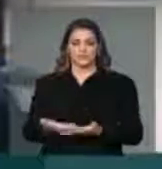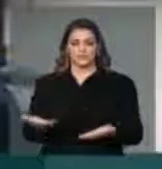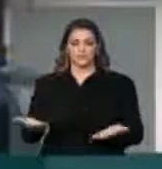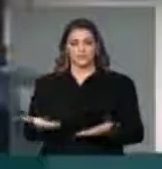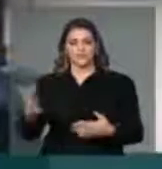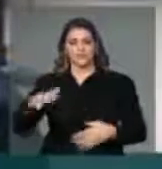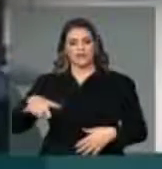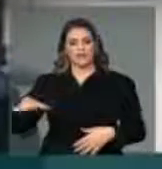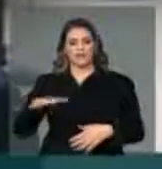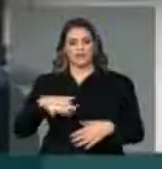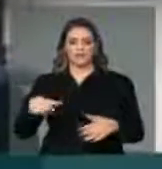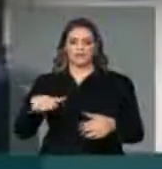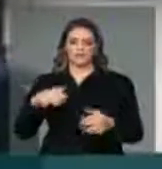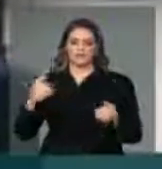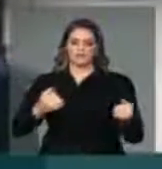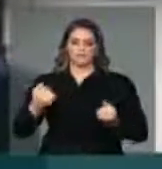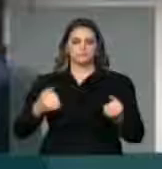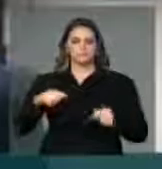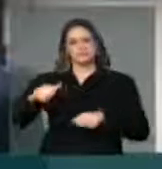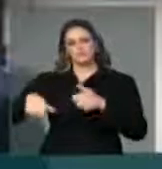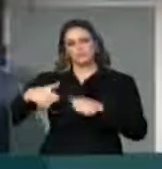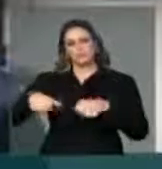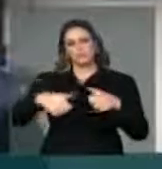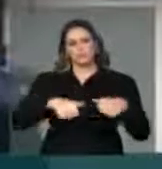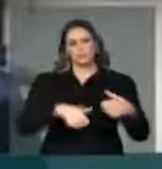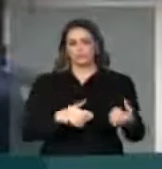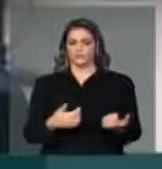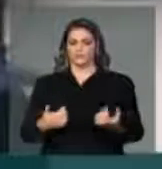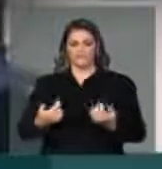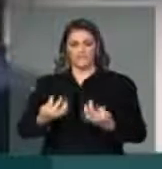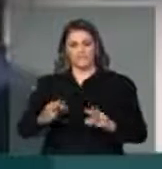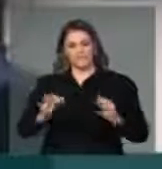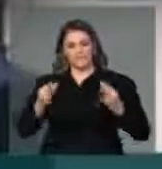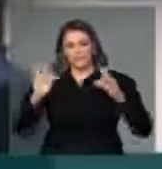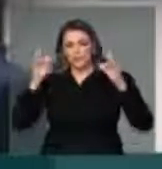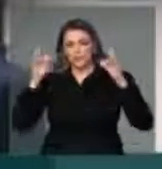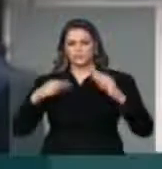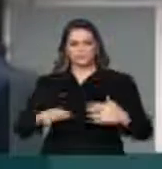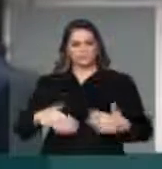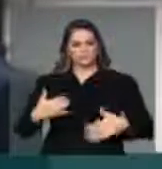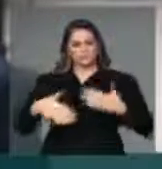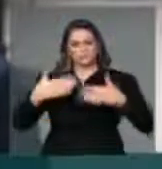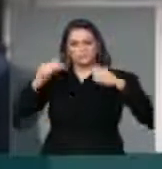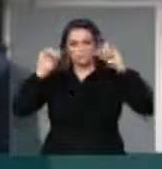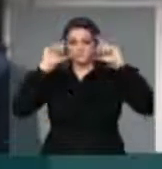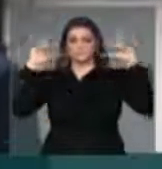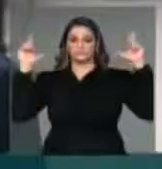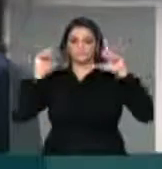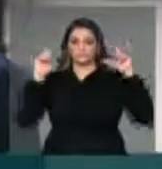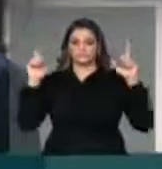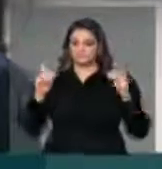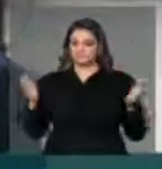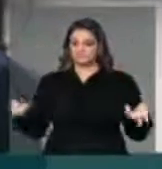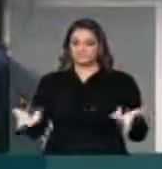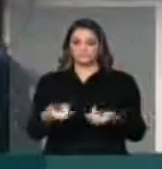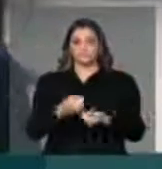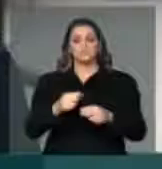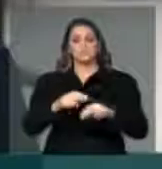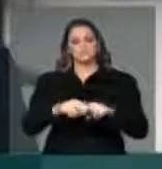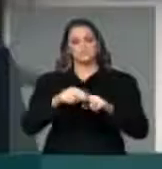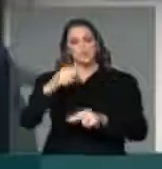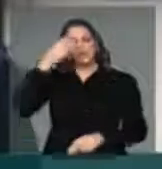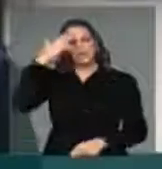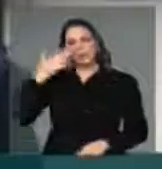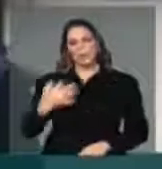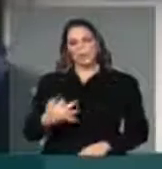passou por muitas transformações e o avanço tecnológico salta aos olhos. Portanto, nós temos a compreensão